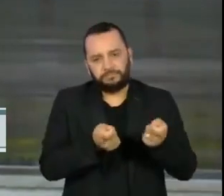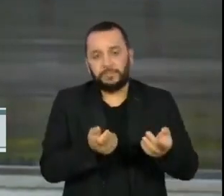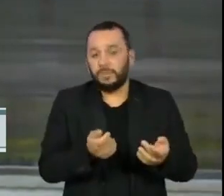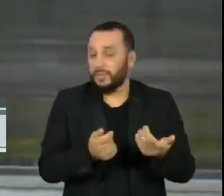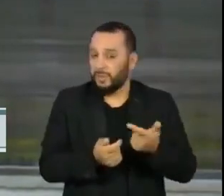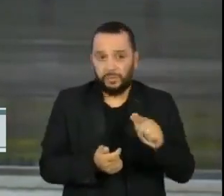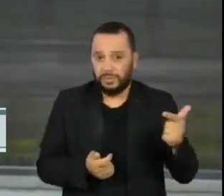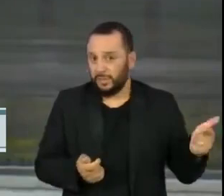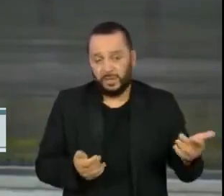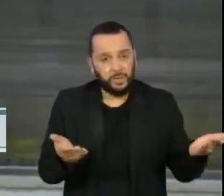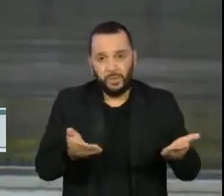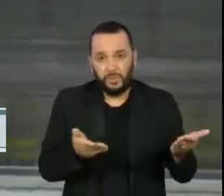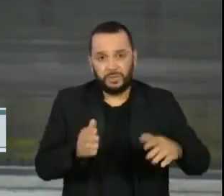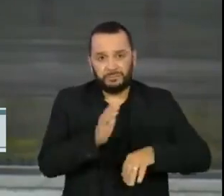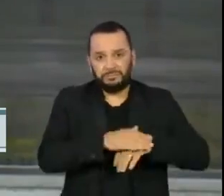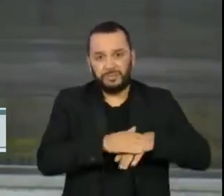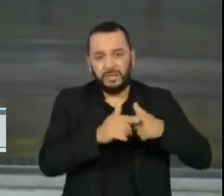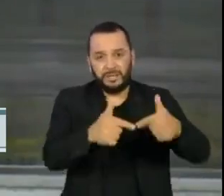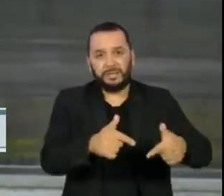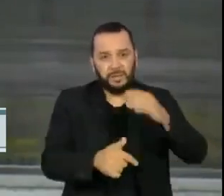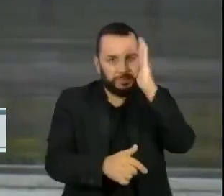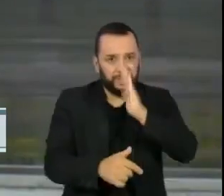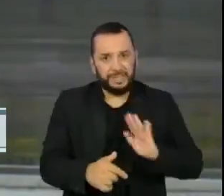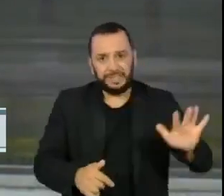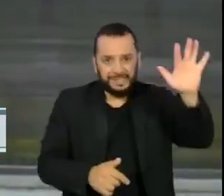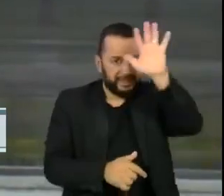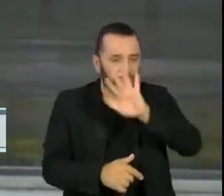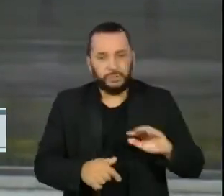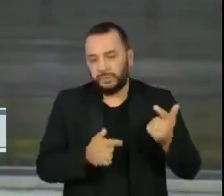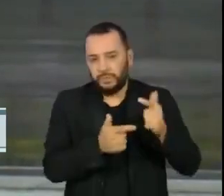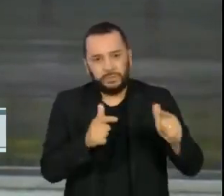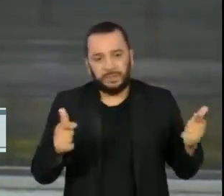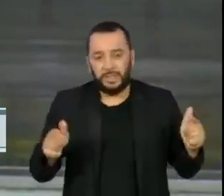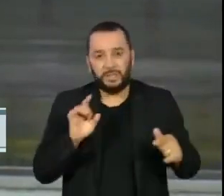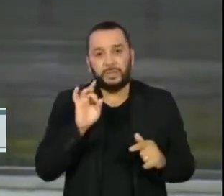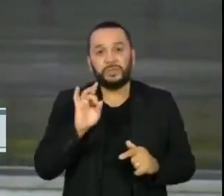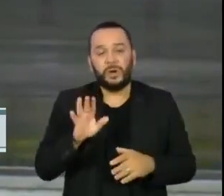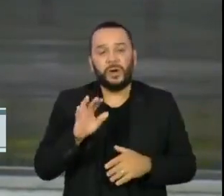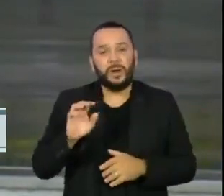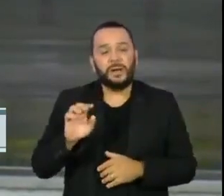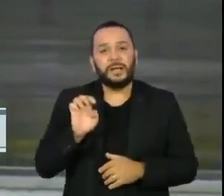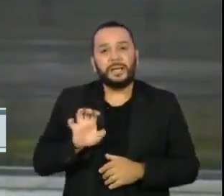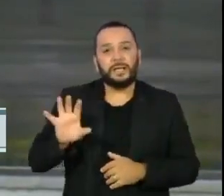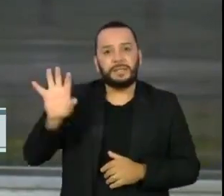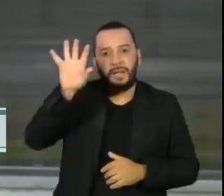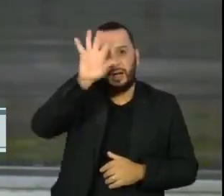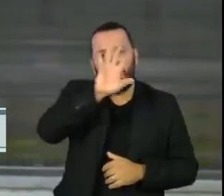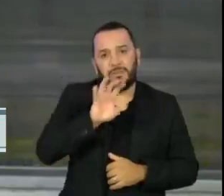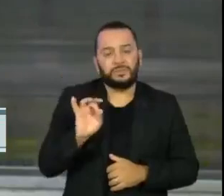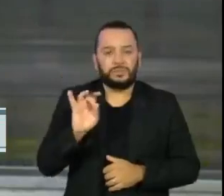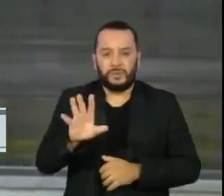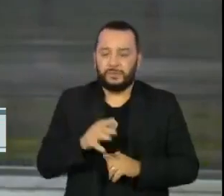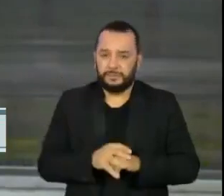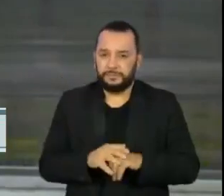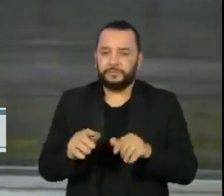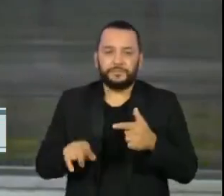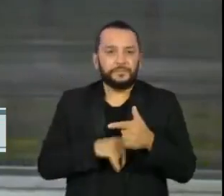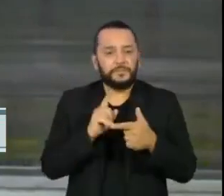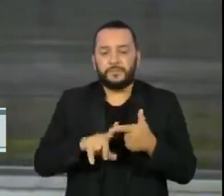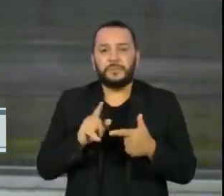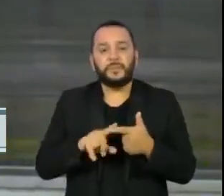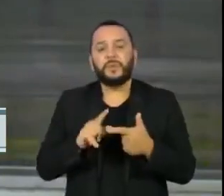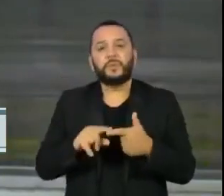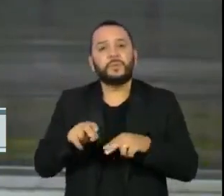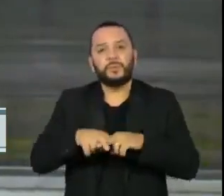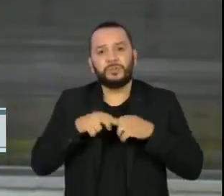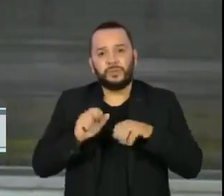vírus. Ao contrário. Segundo ponto que os especialistas apontam como causas deste desastre